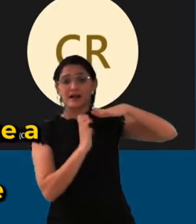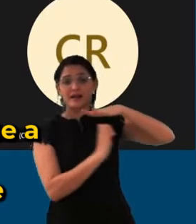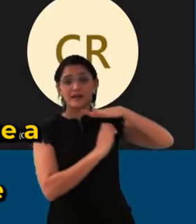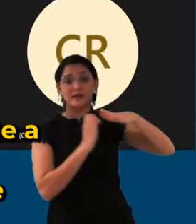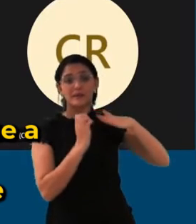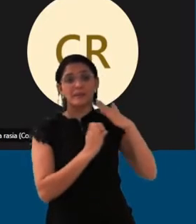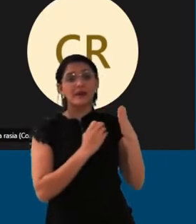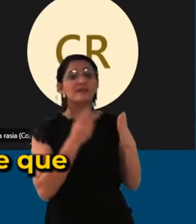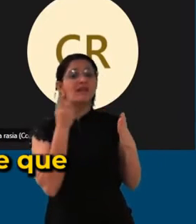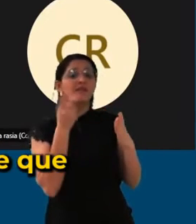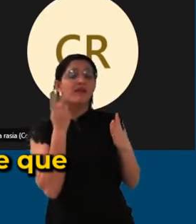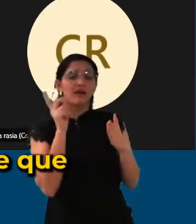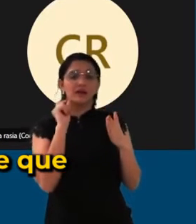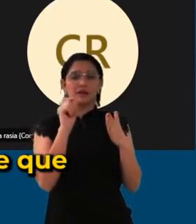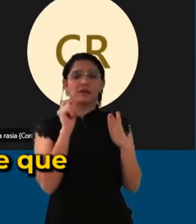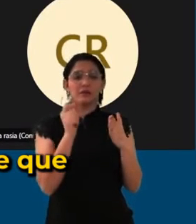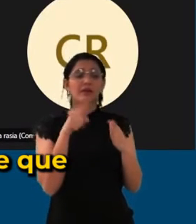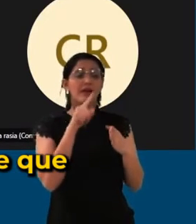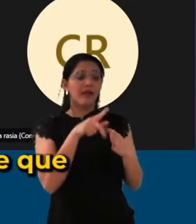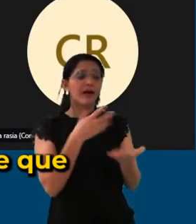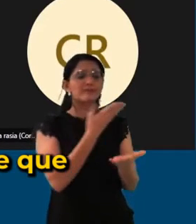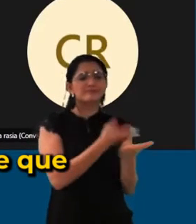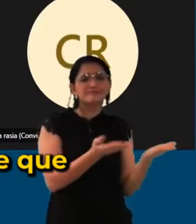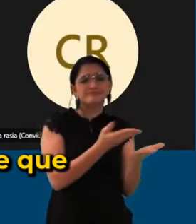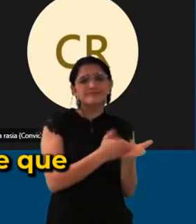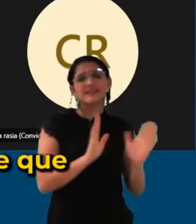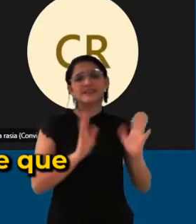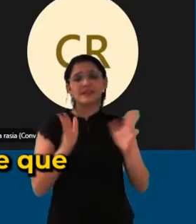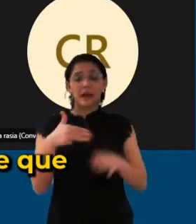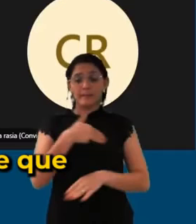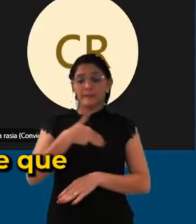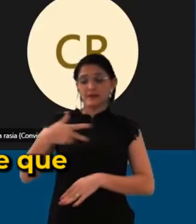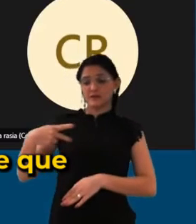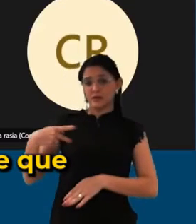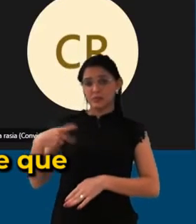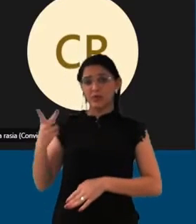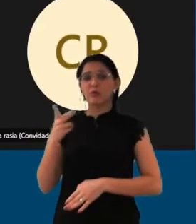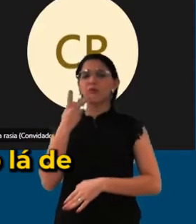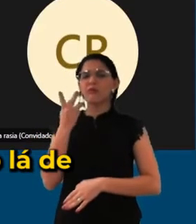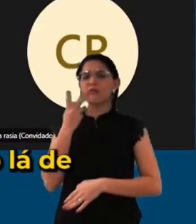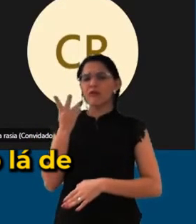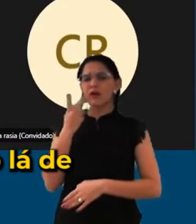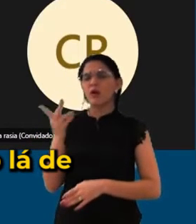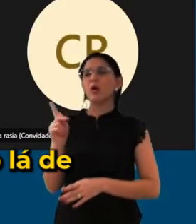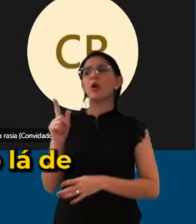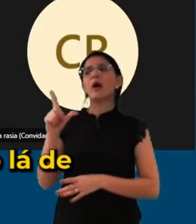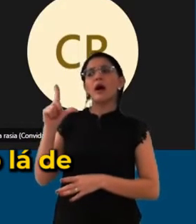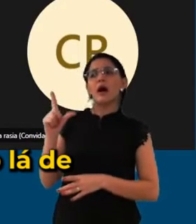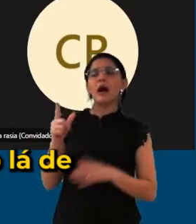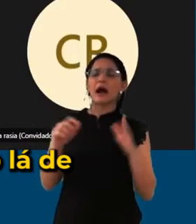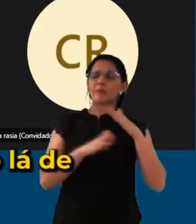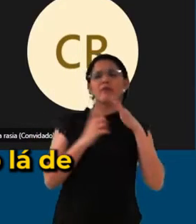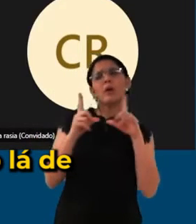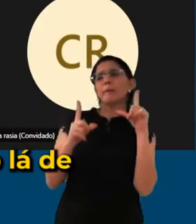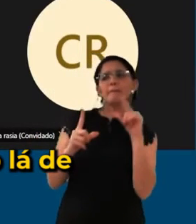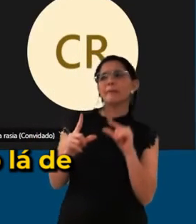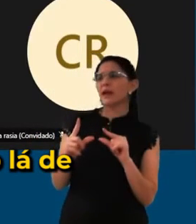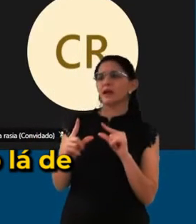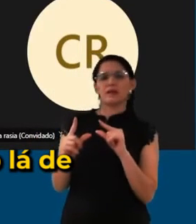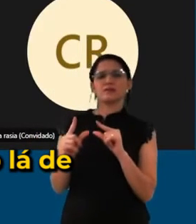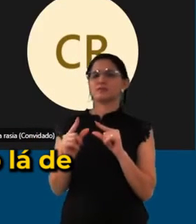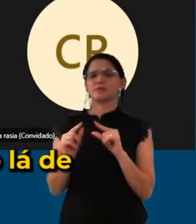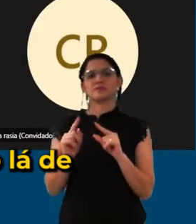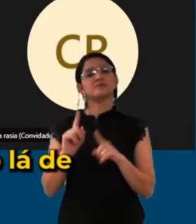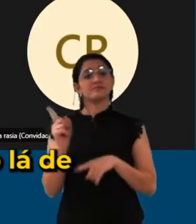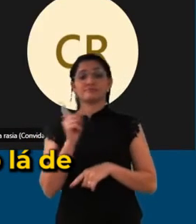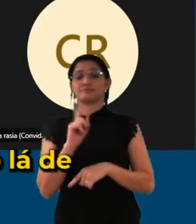bem menor do que o que foi projetado pelo Ministério Público, que houve uma exploração apenas incipiente, que ela acabou deixando lá